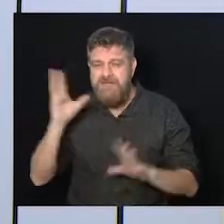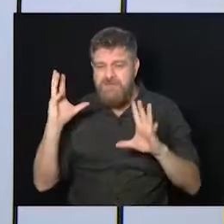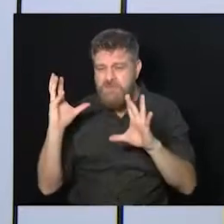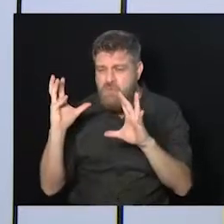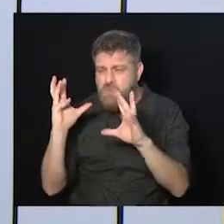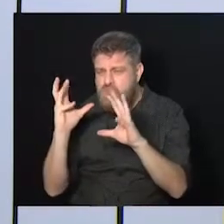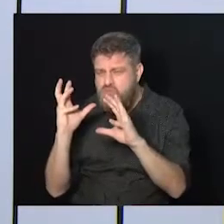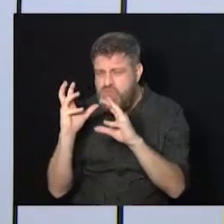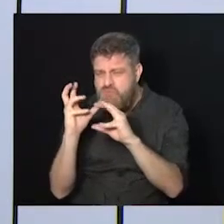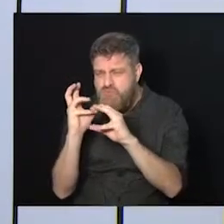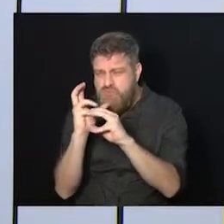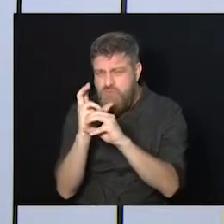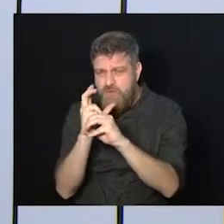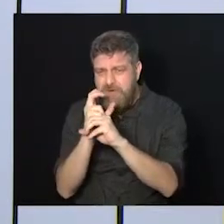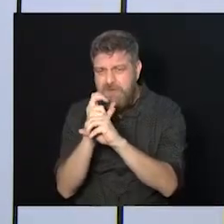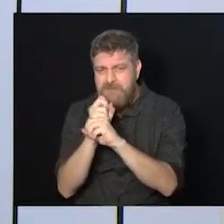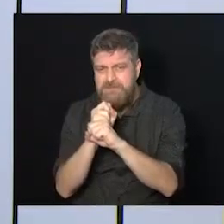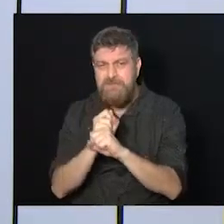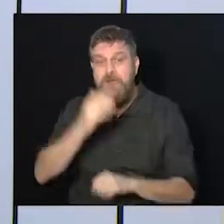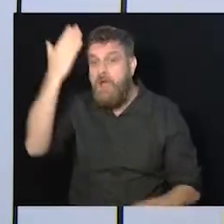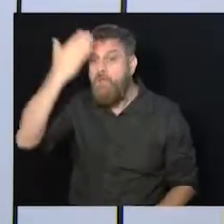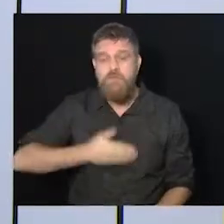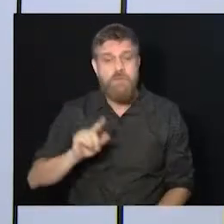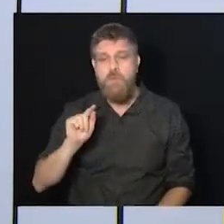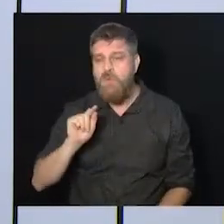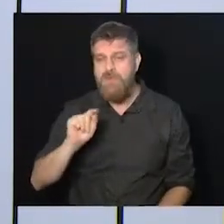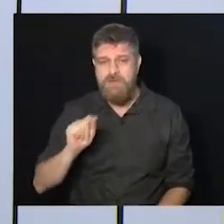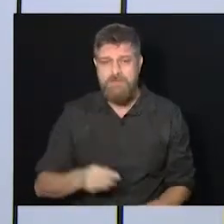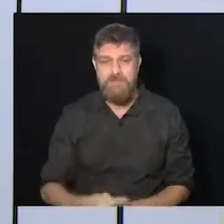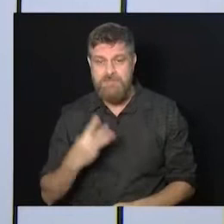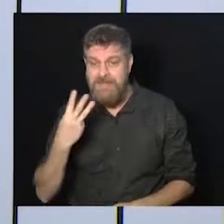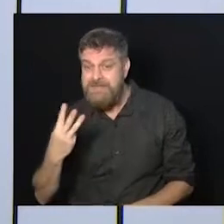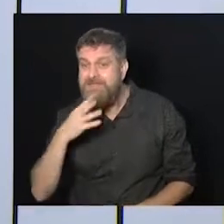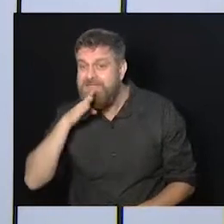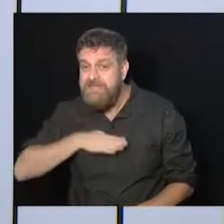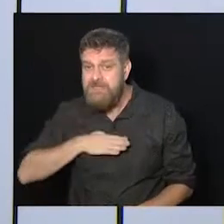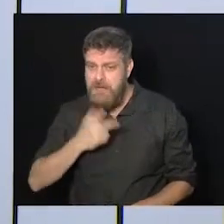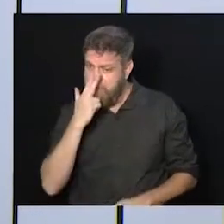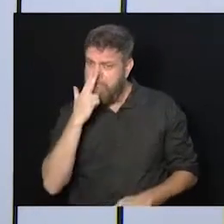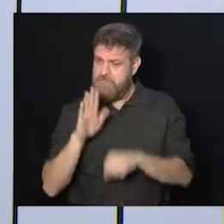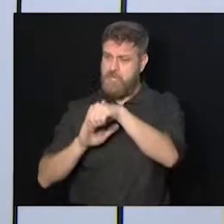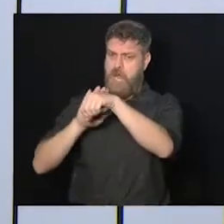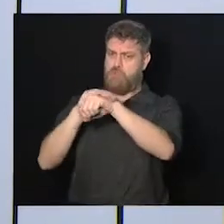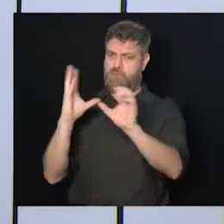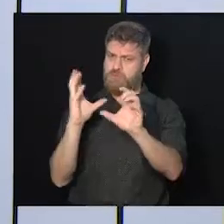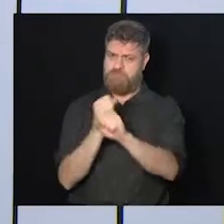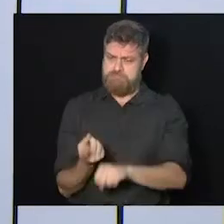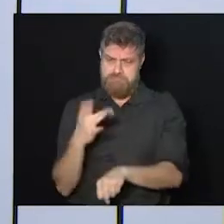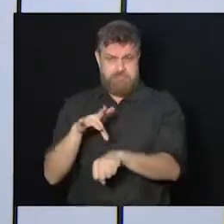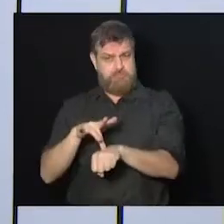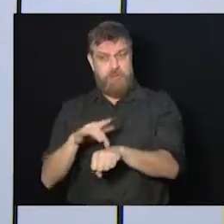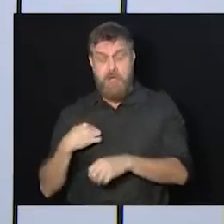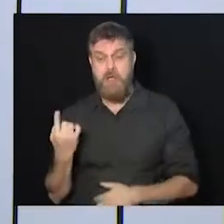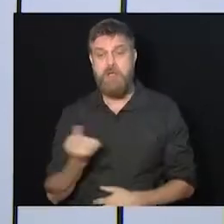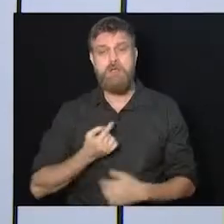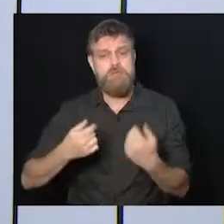escureceu e se comprovadamente... 3 horas virou noite. Virou noite, né? Mas é óbvio que nós